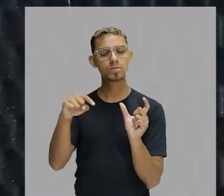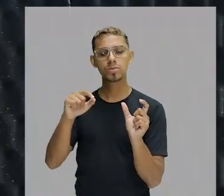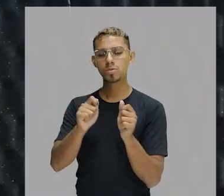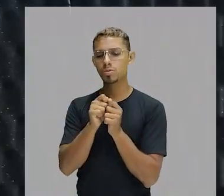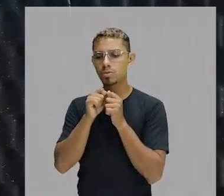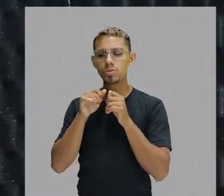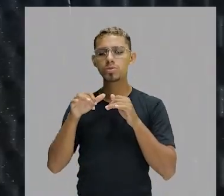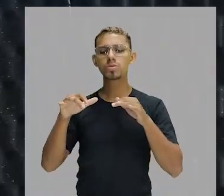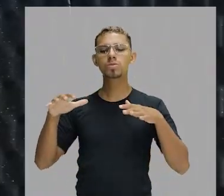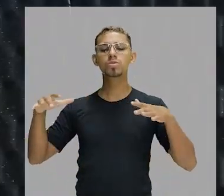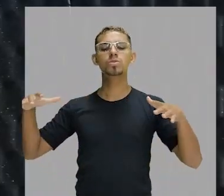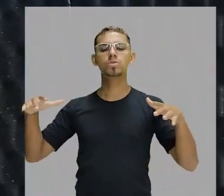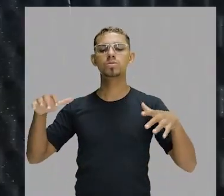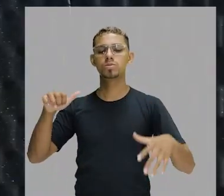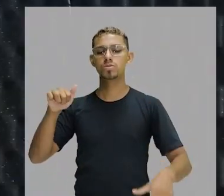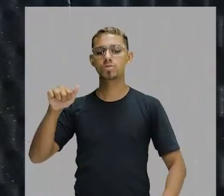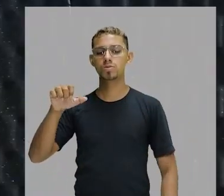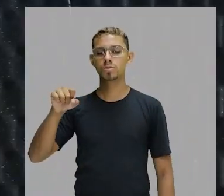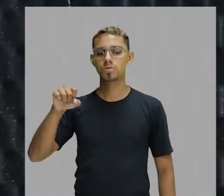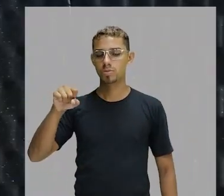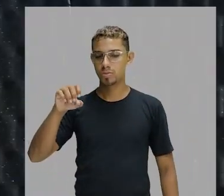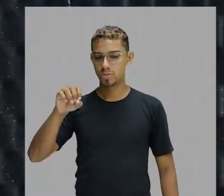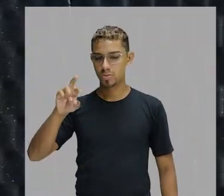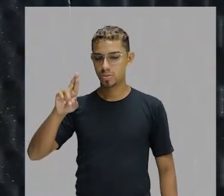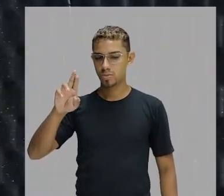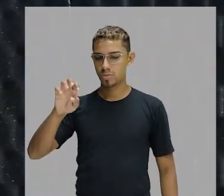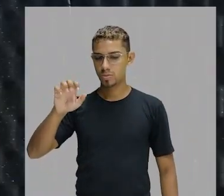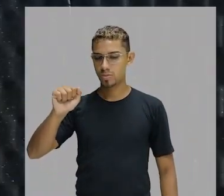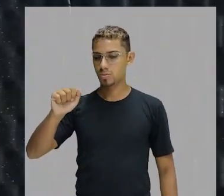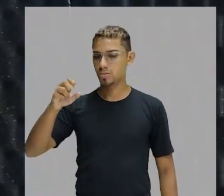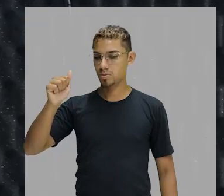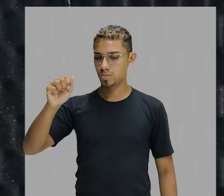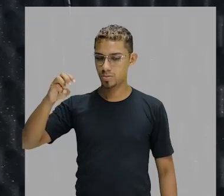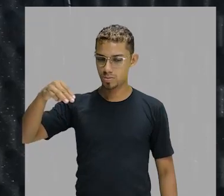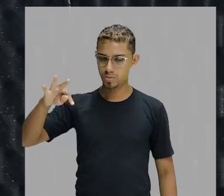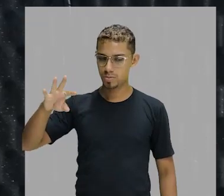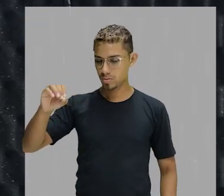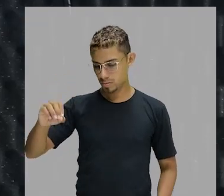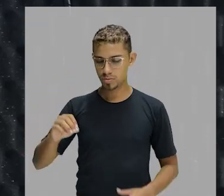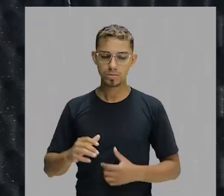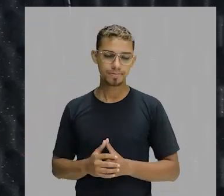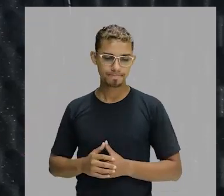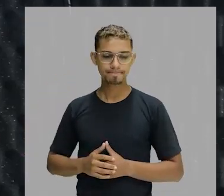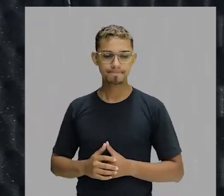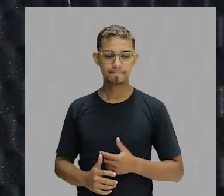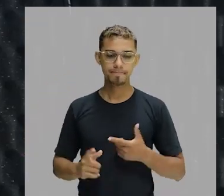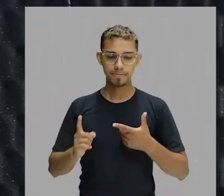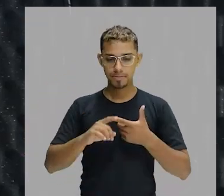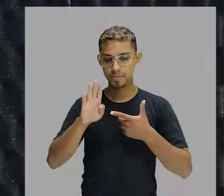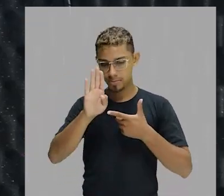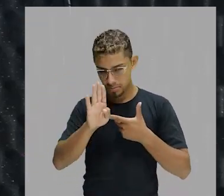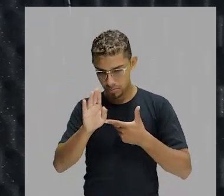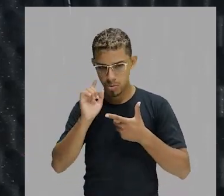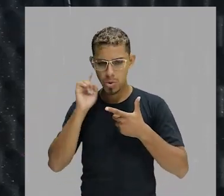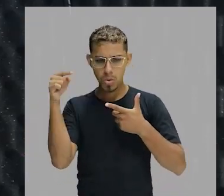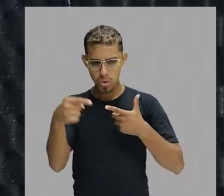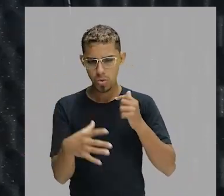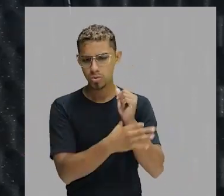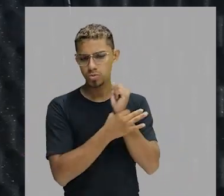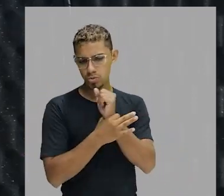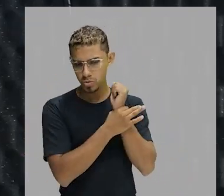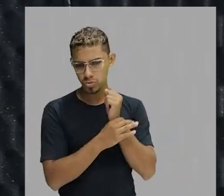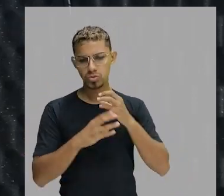visam conter o assoreamento, beleza? Aí a outra ele diz, visa garantir a estabilidade do solo? Com certeza.